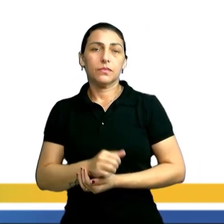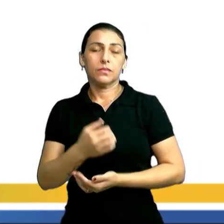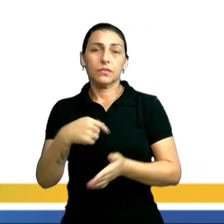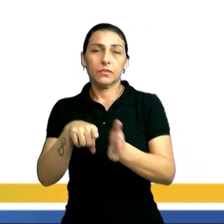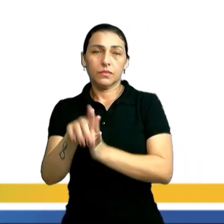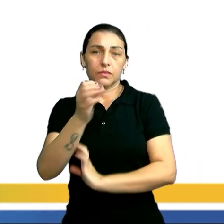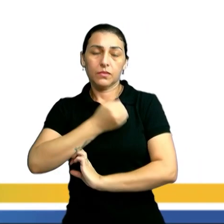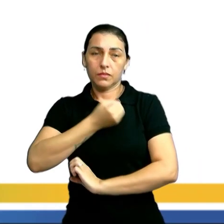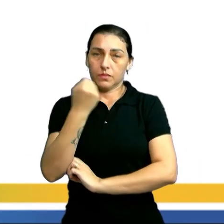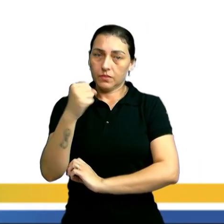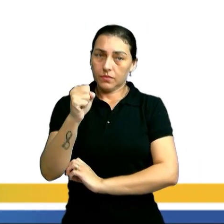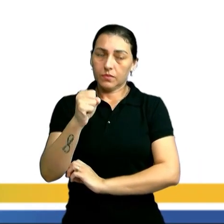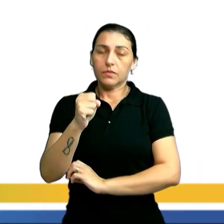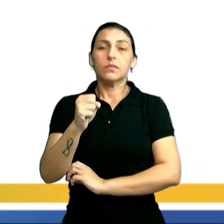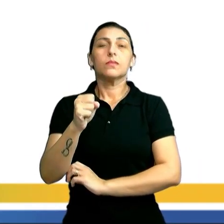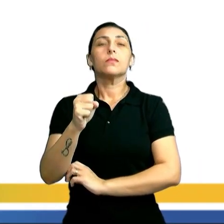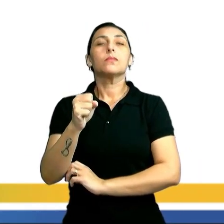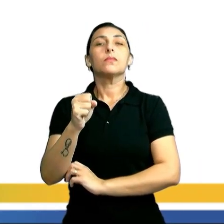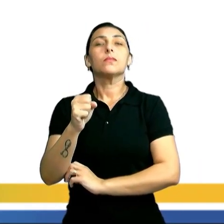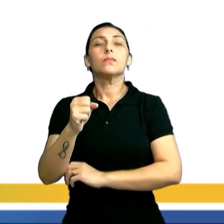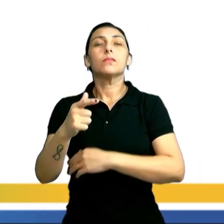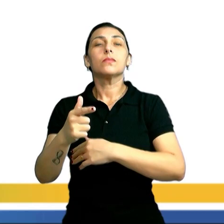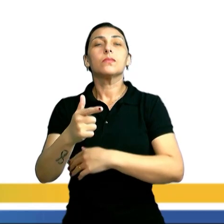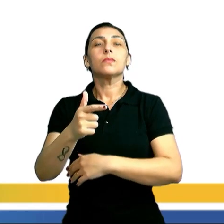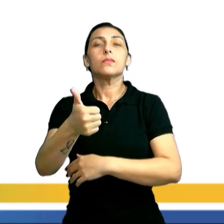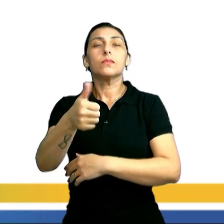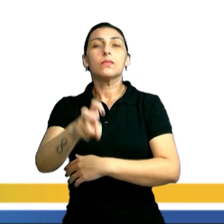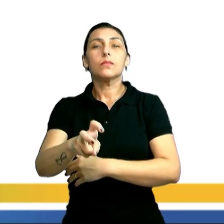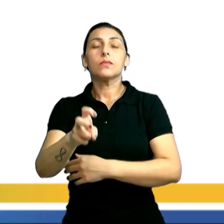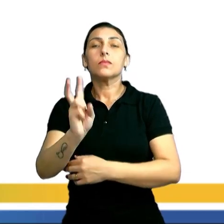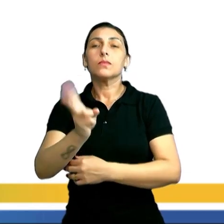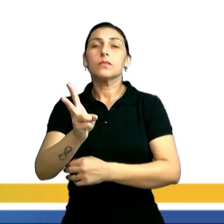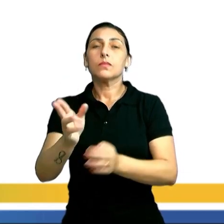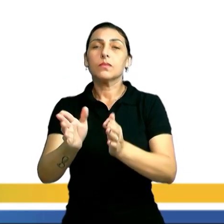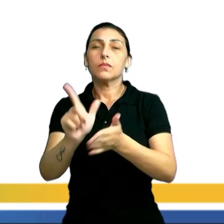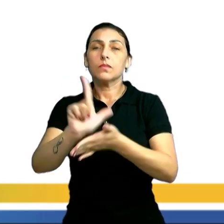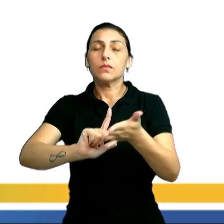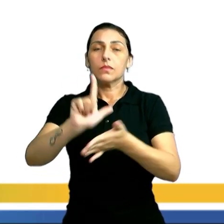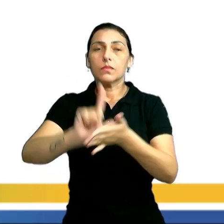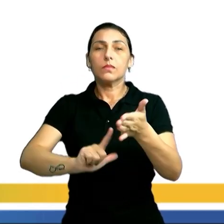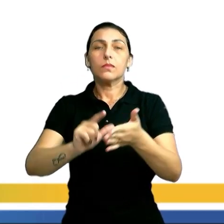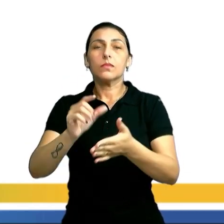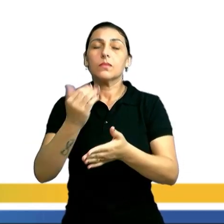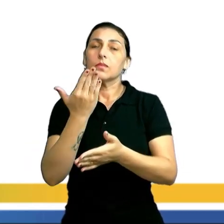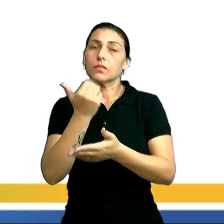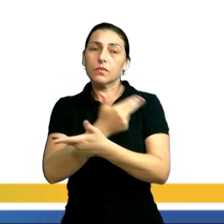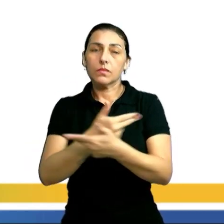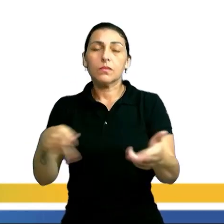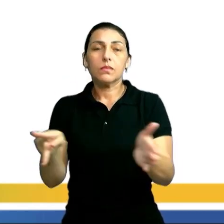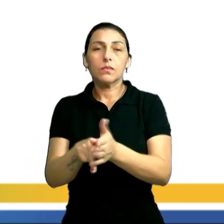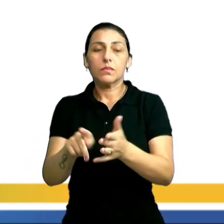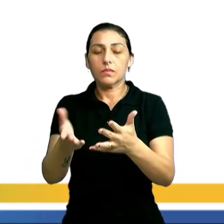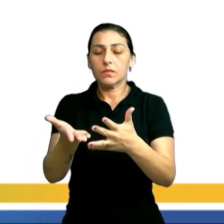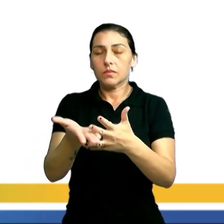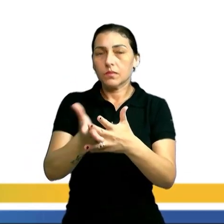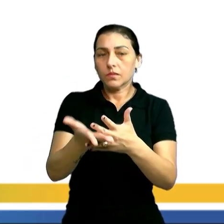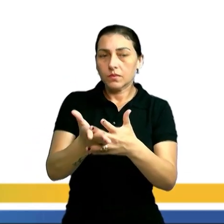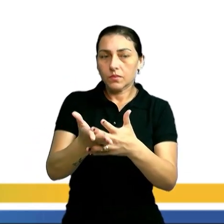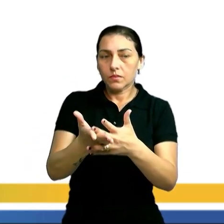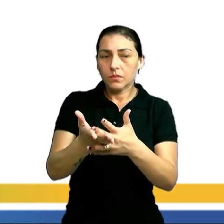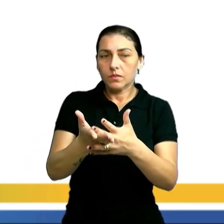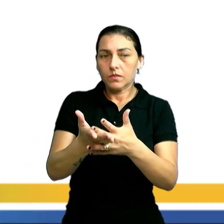8, lá da página 15 ainda, do mesmo livro. Alimentos derivados da mandioca, tá